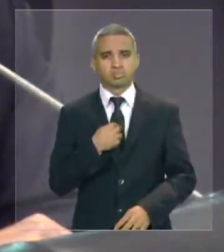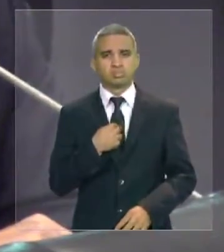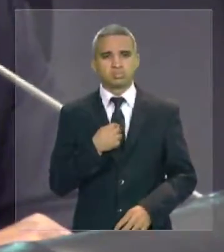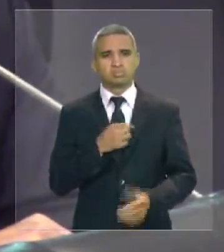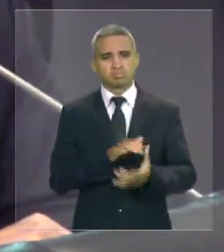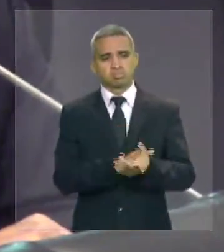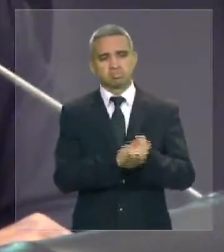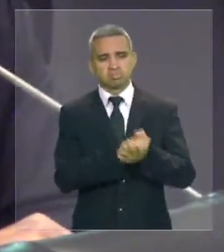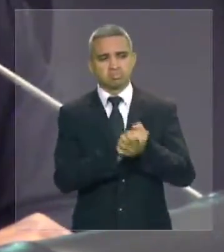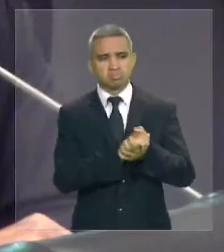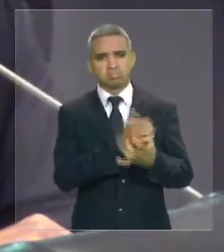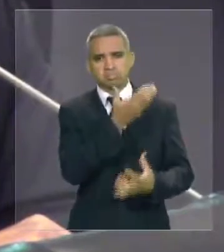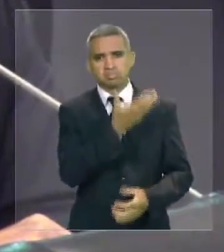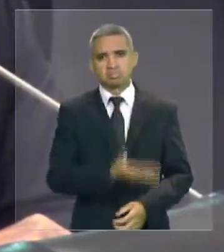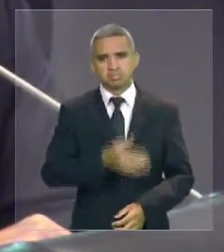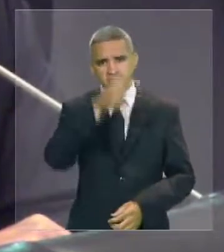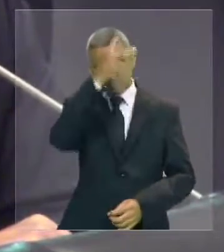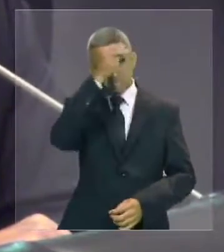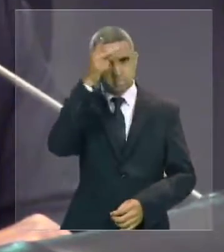coragem de ter feito